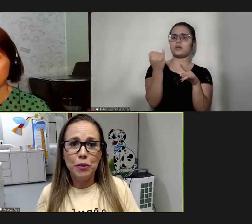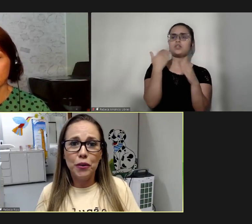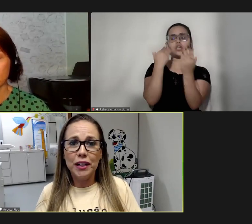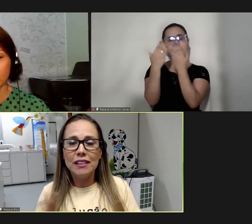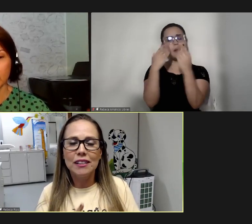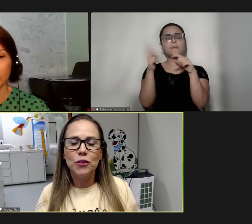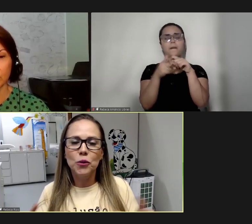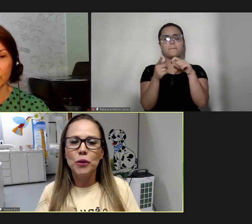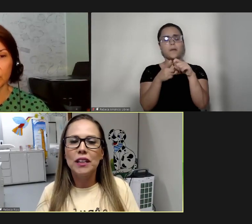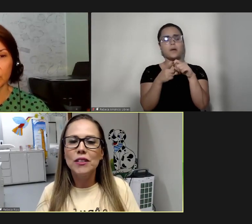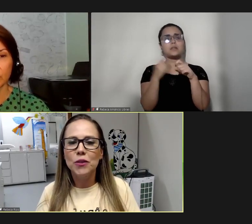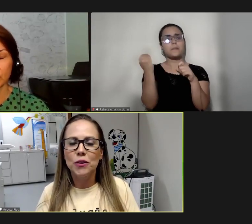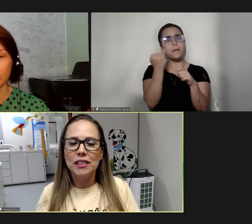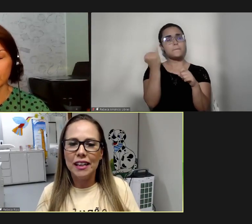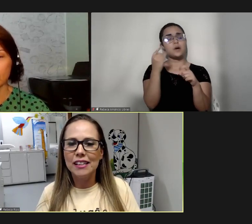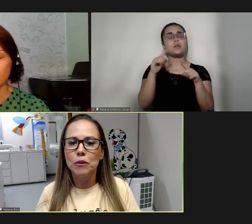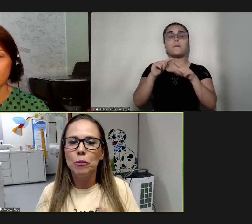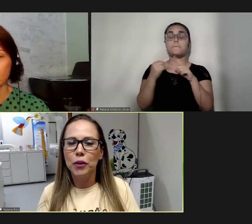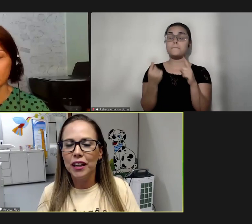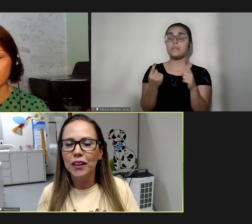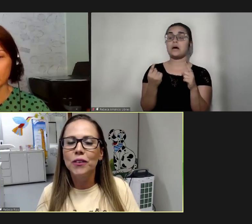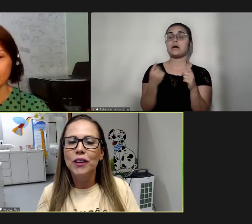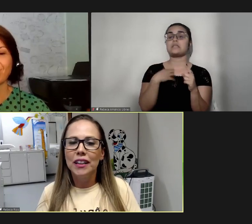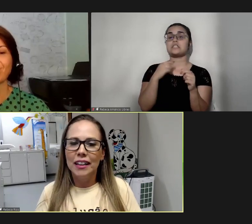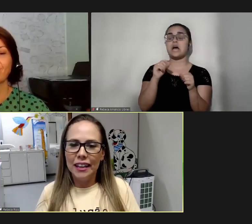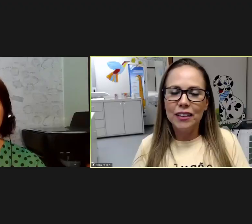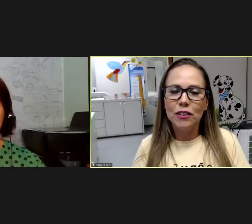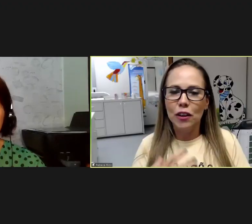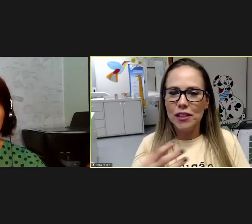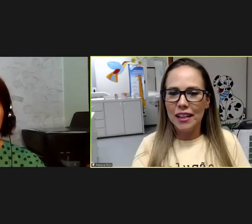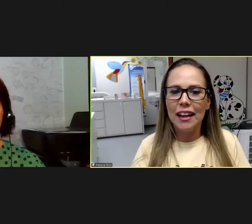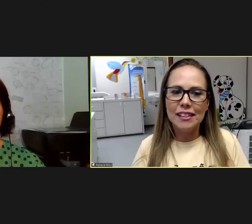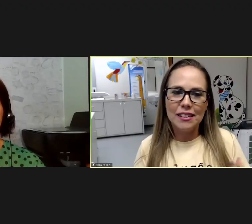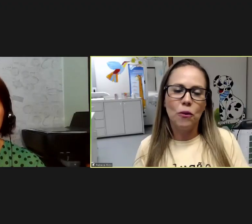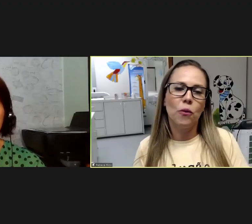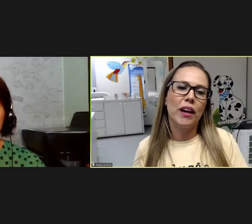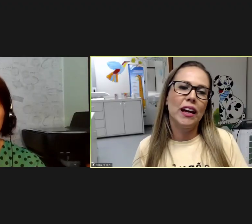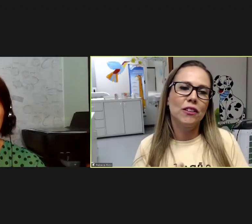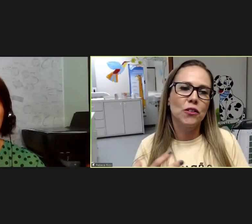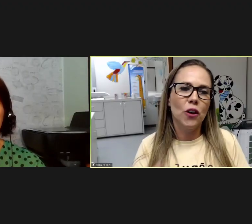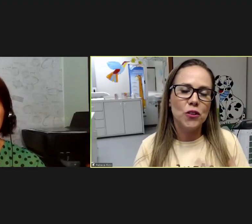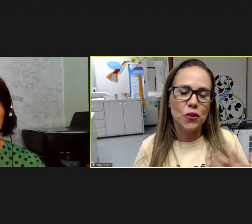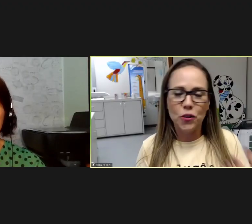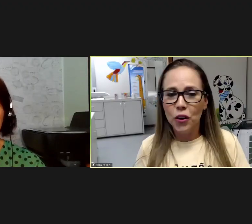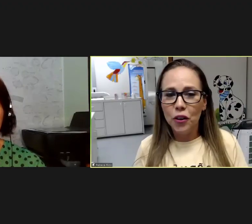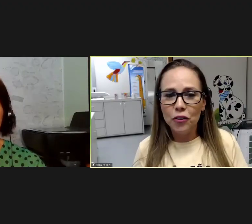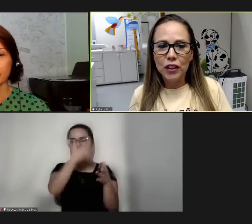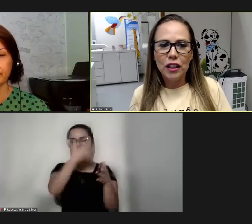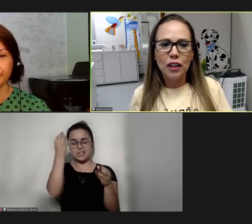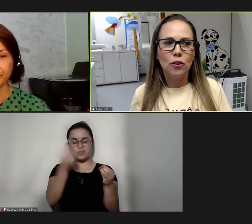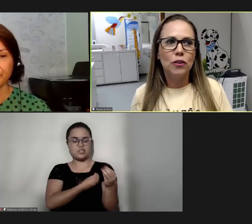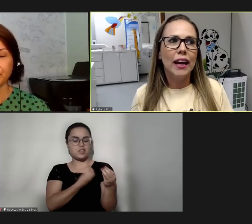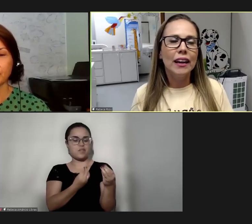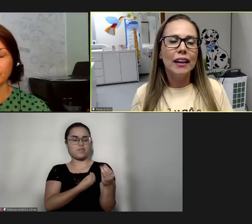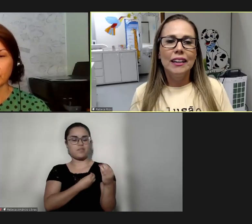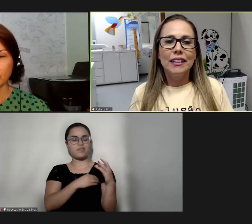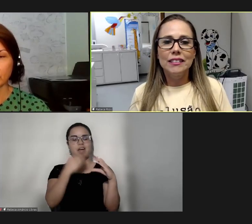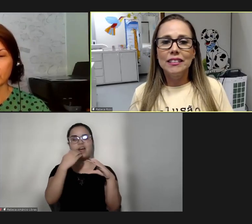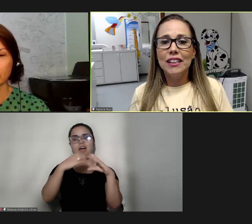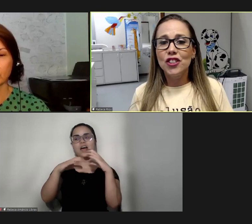vezes prioriza tudo isso e esquece um pouquinho do nosso relação com ele, do nosso vínculo,